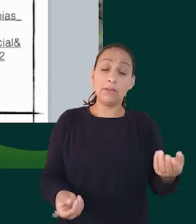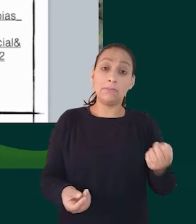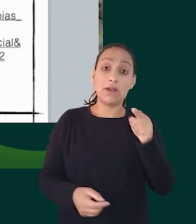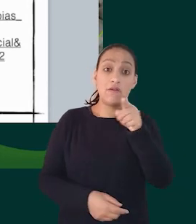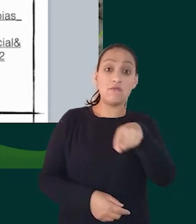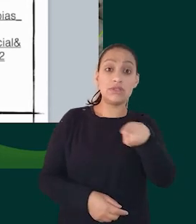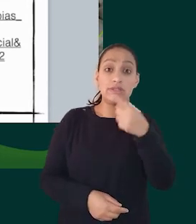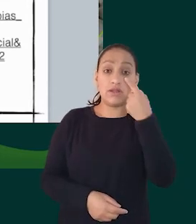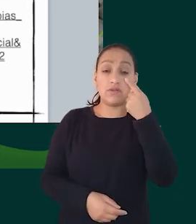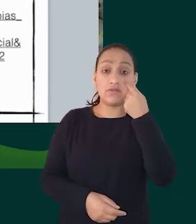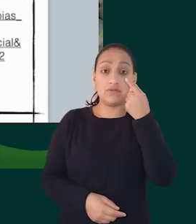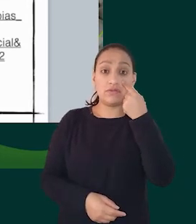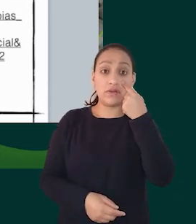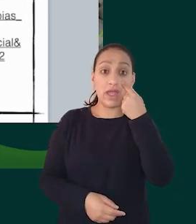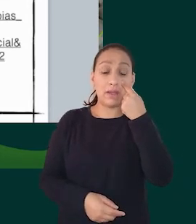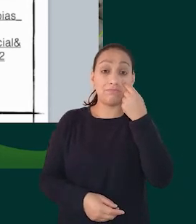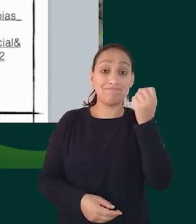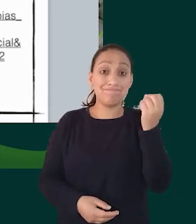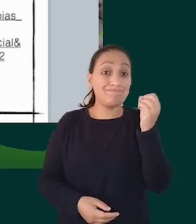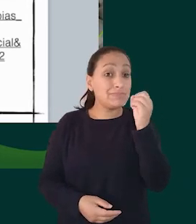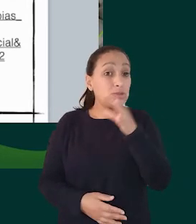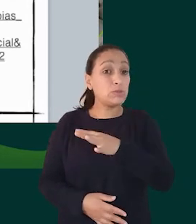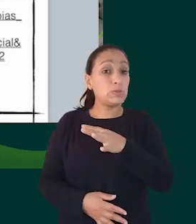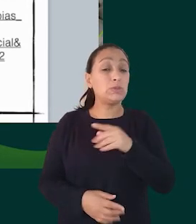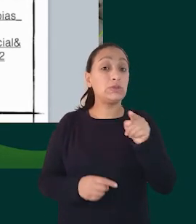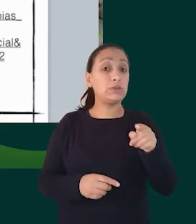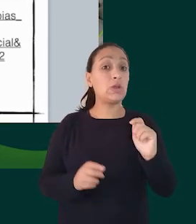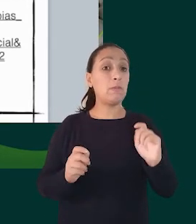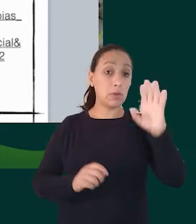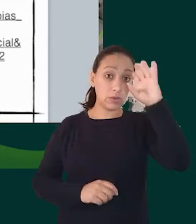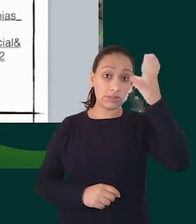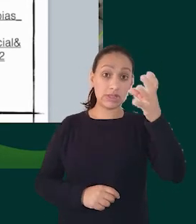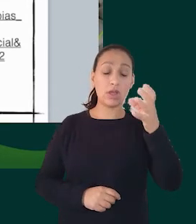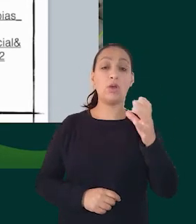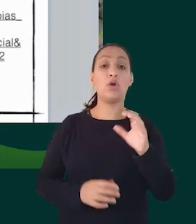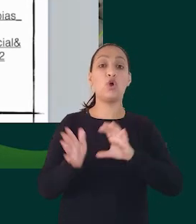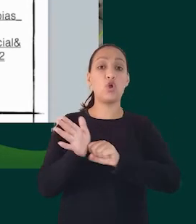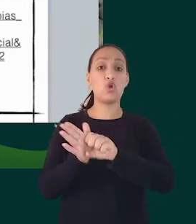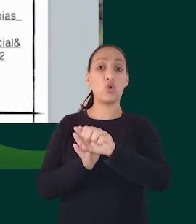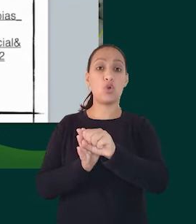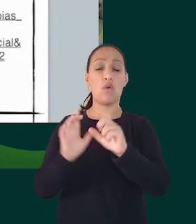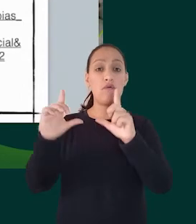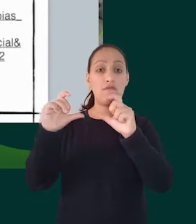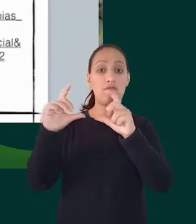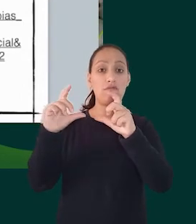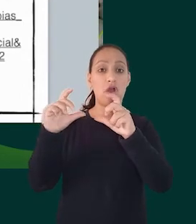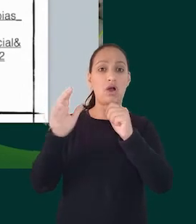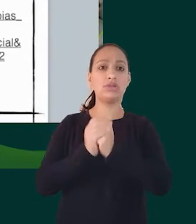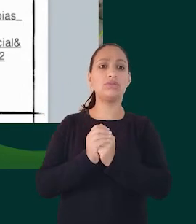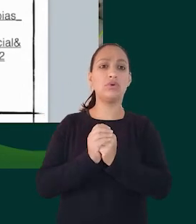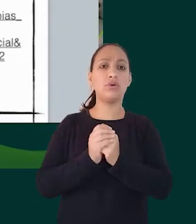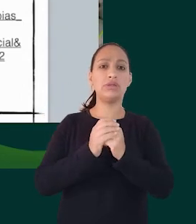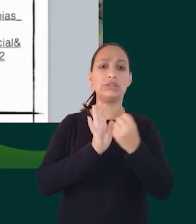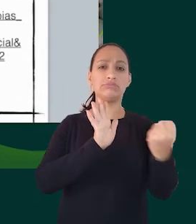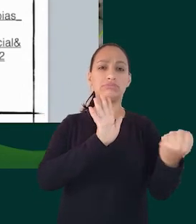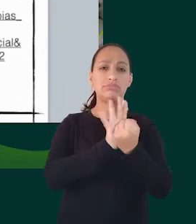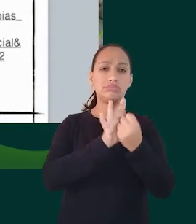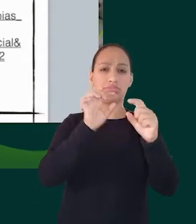verem o absurdo que isso pode gerar, o Google Fotos, em 2015, etiquetava pessoas negras como